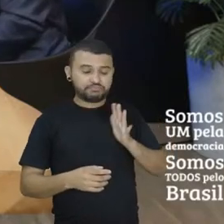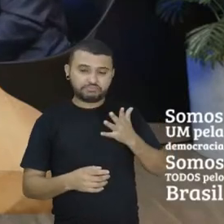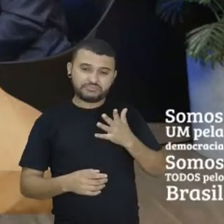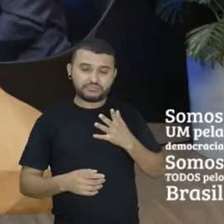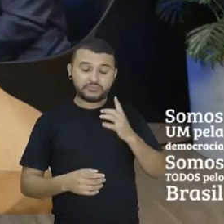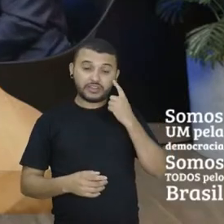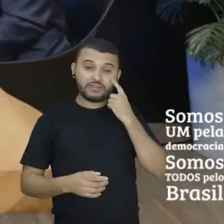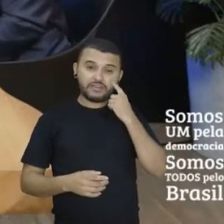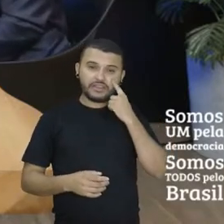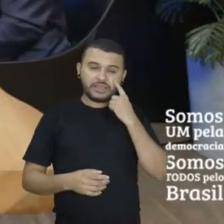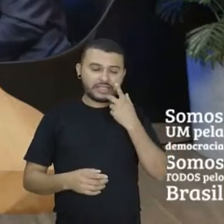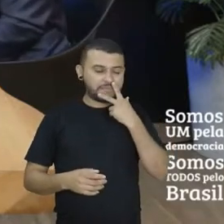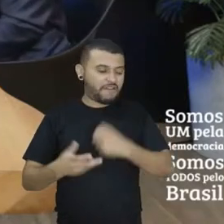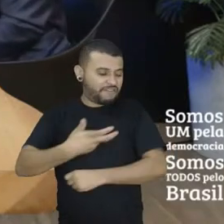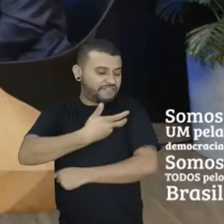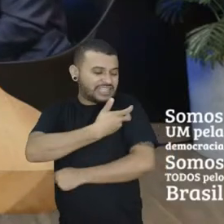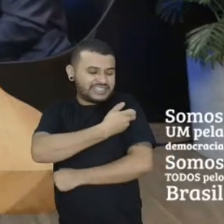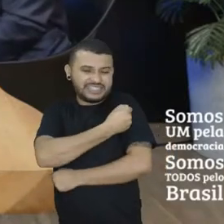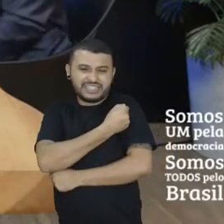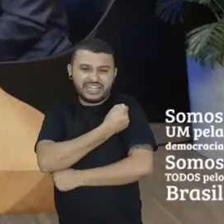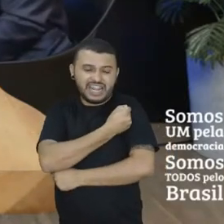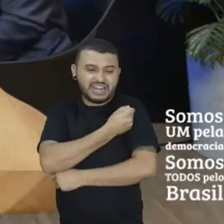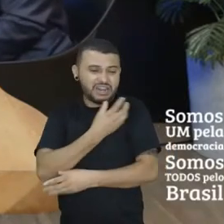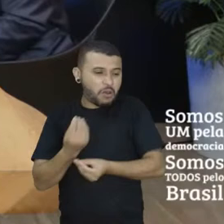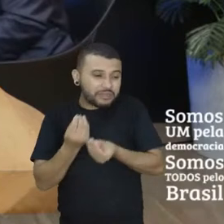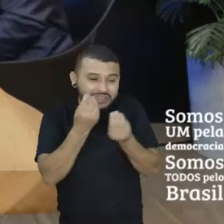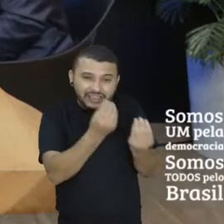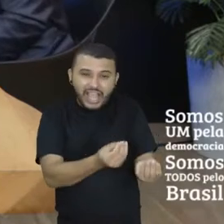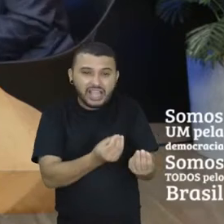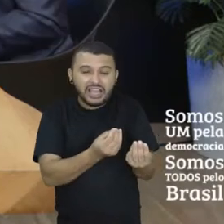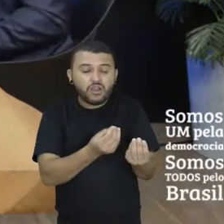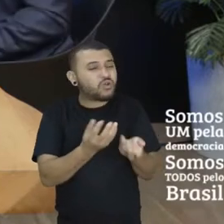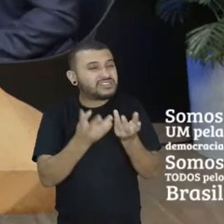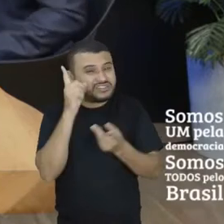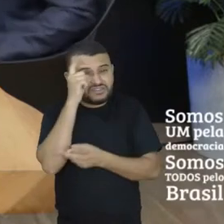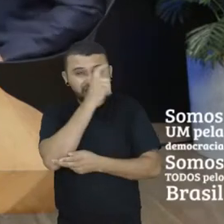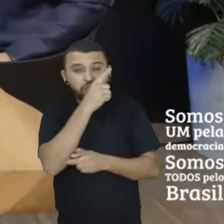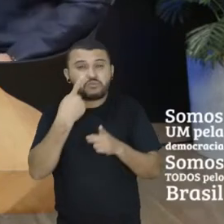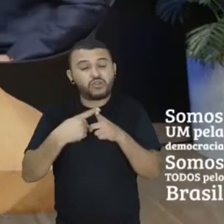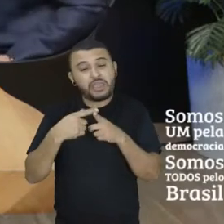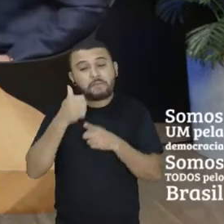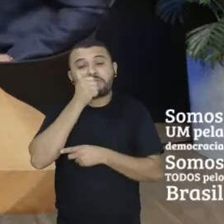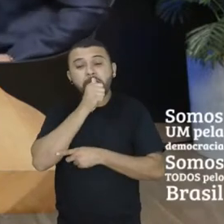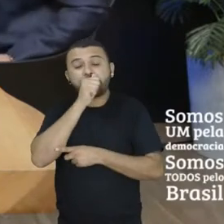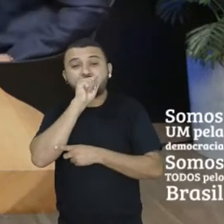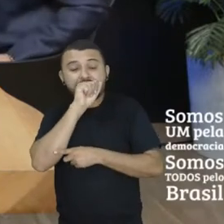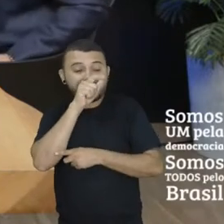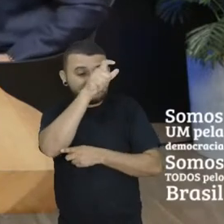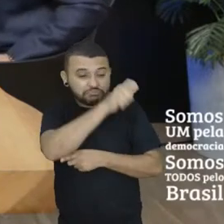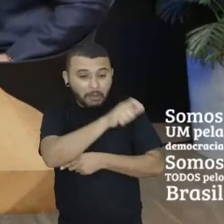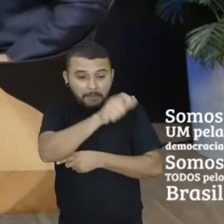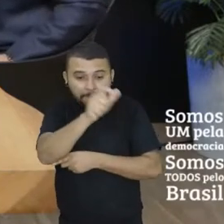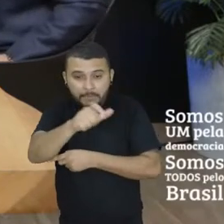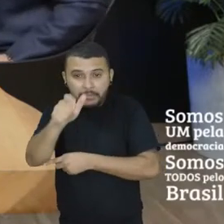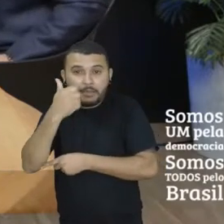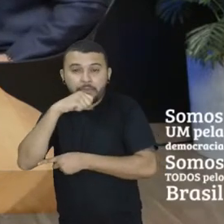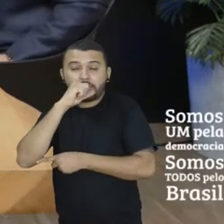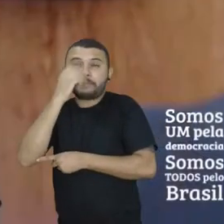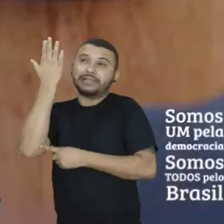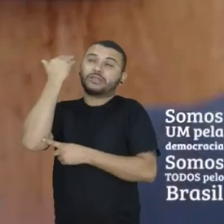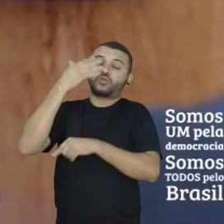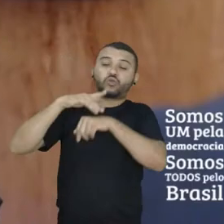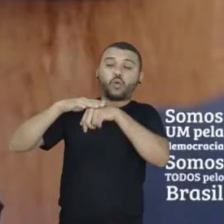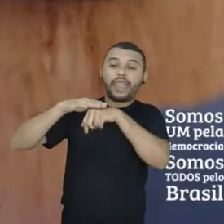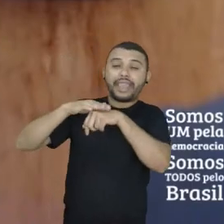Você negar a vacina não é razoável. As mamães sabem que o temor das mamães era o sarampo.